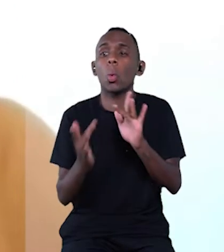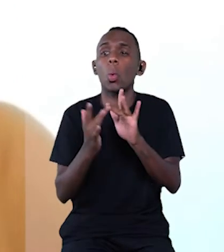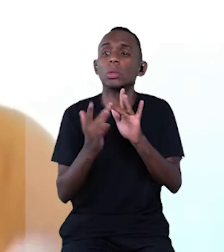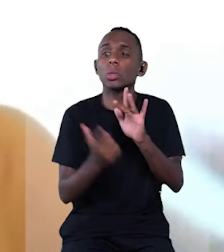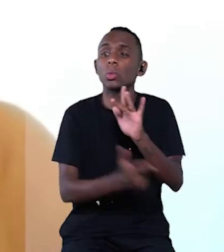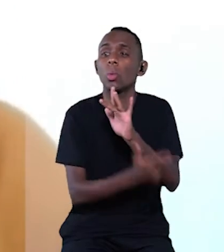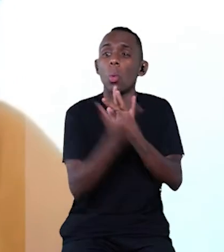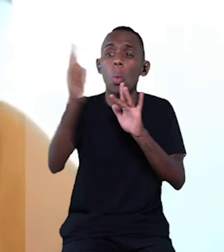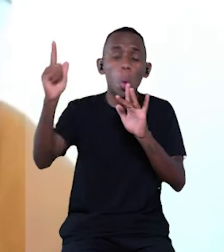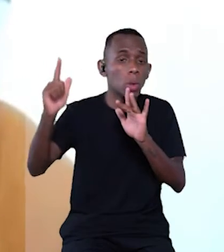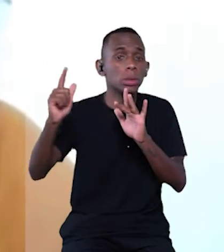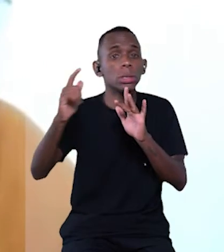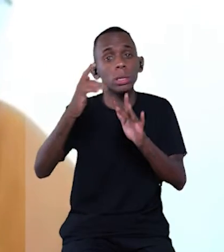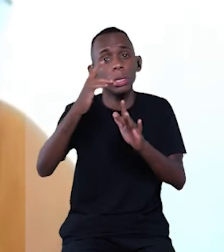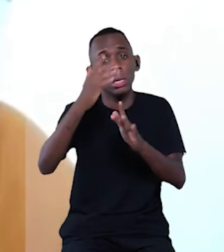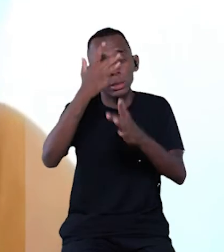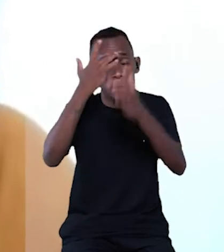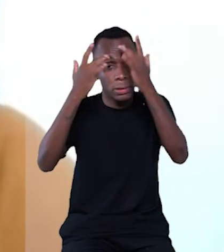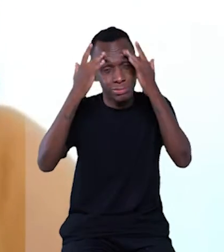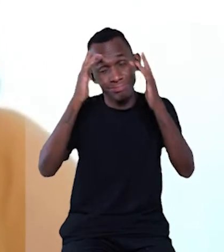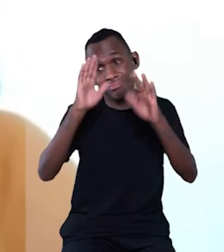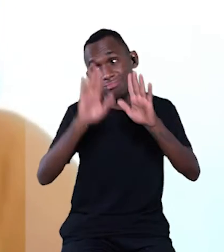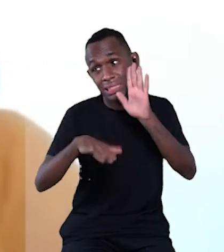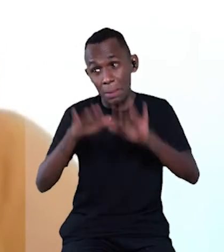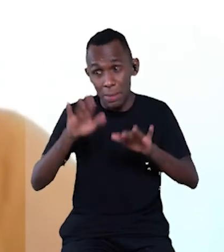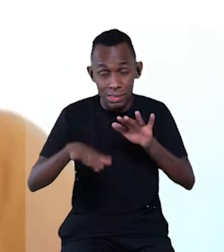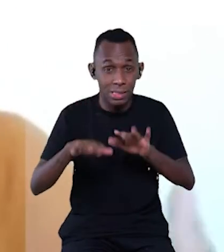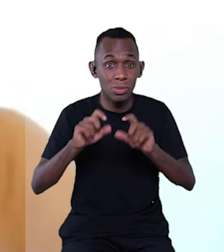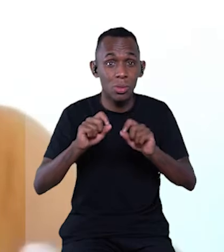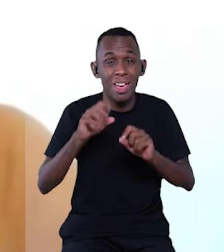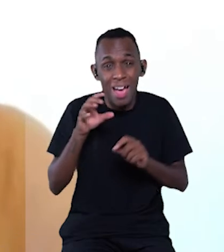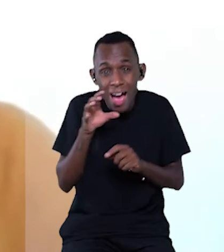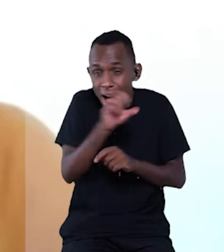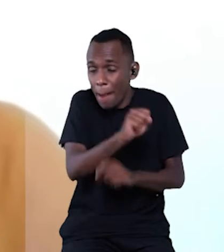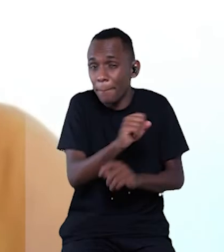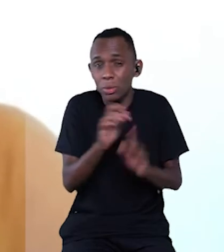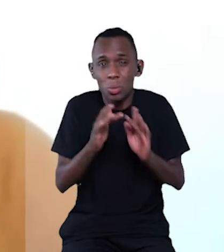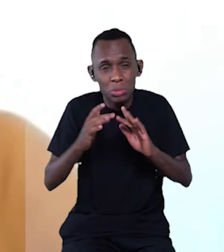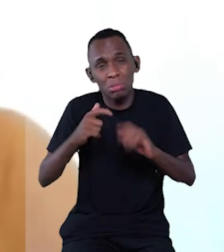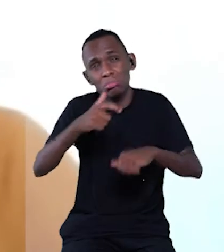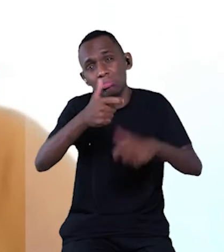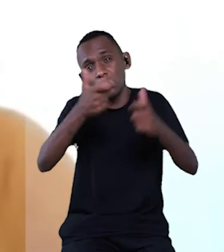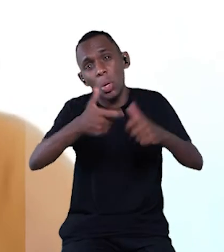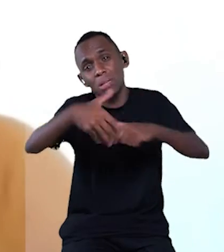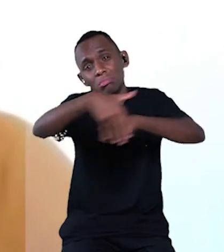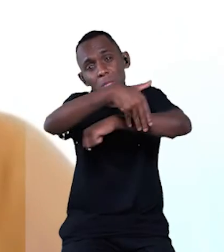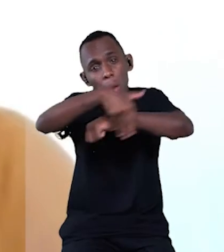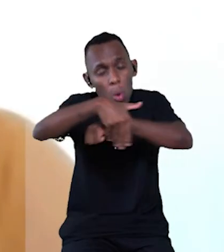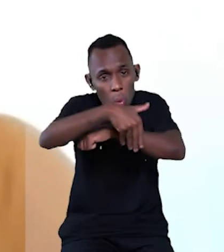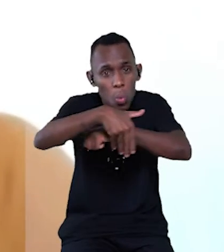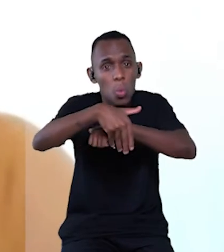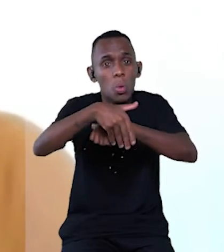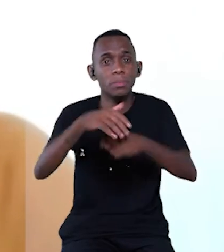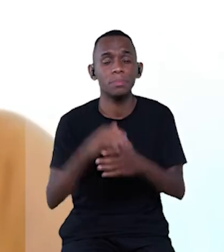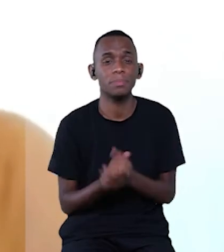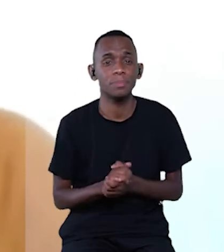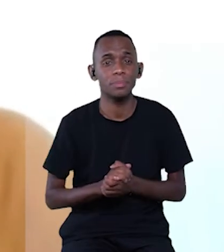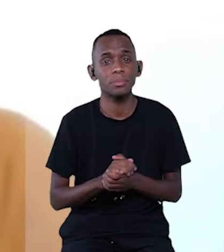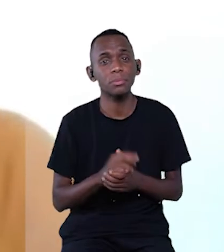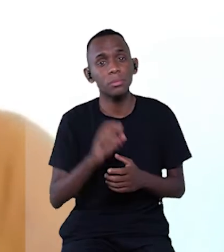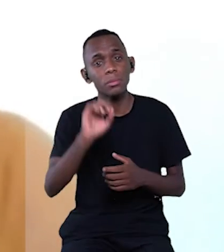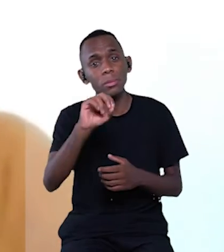encontro com o outro, com as pessoas, ela também, apesar de às vezes ser breve, no meio da rua